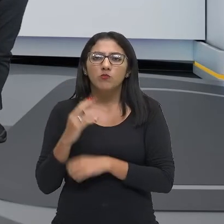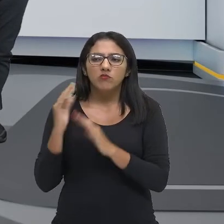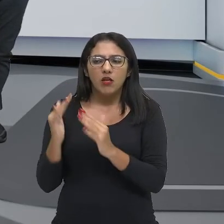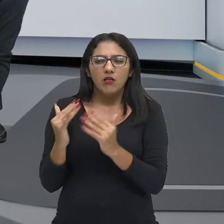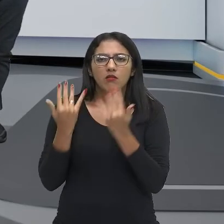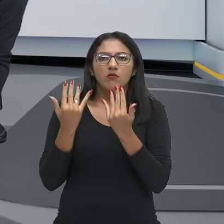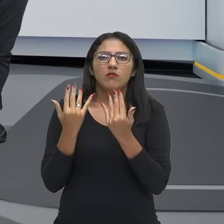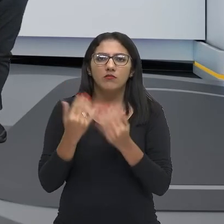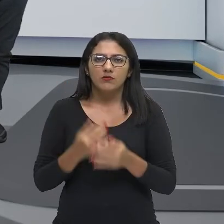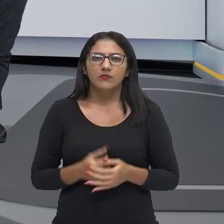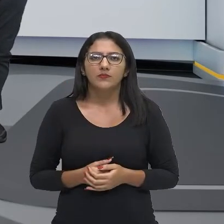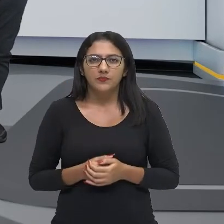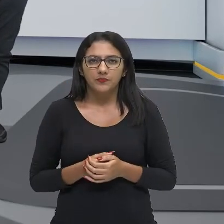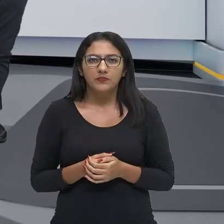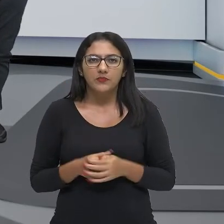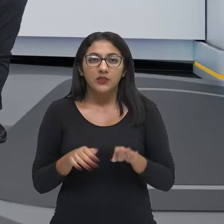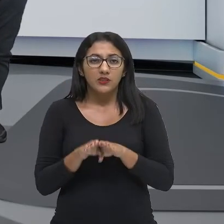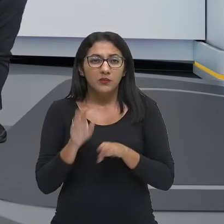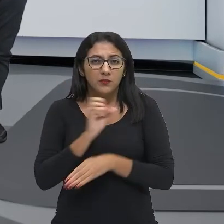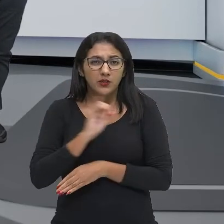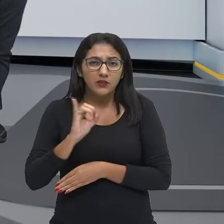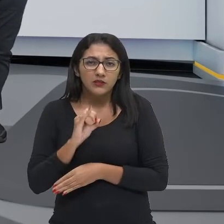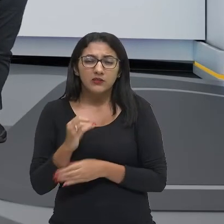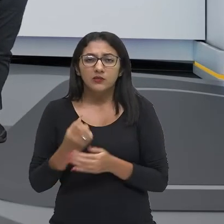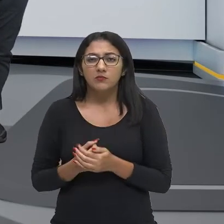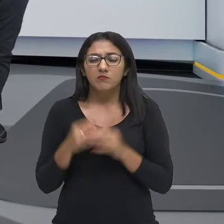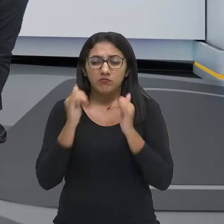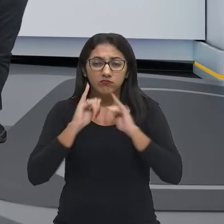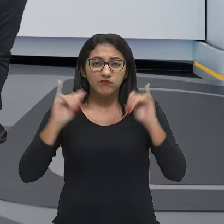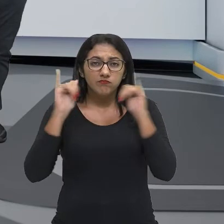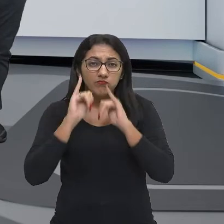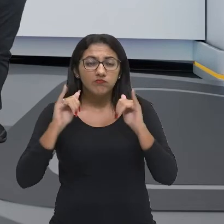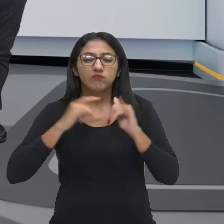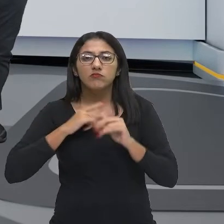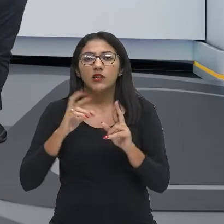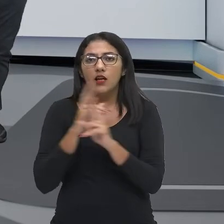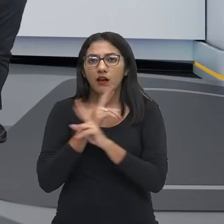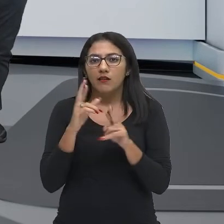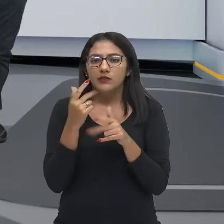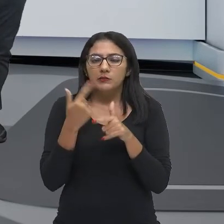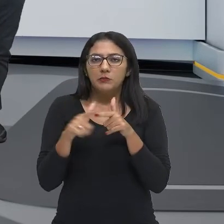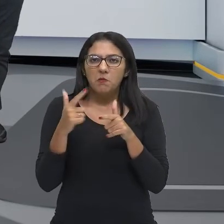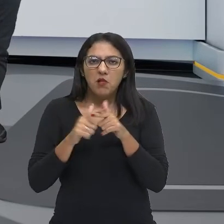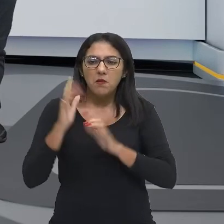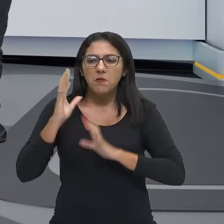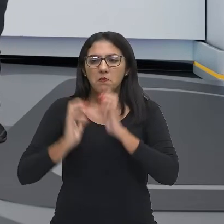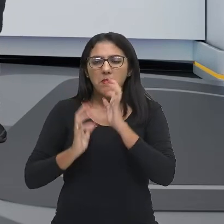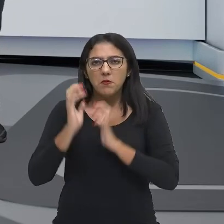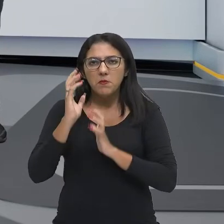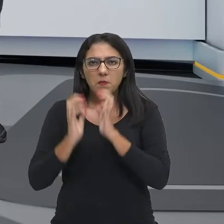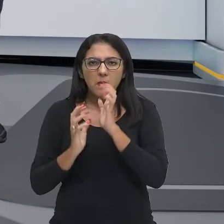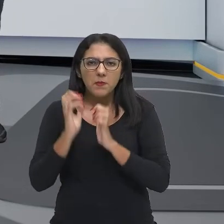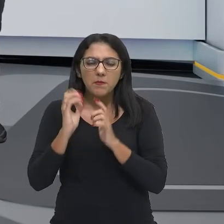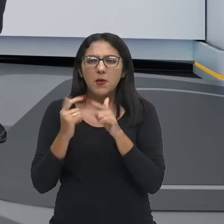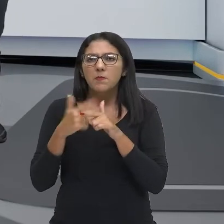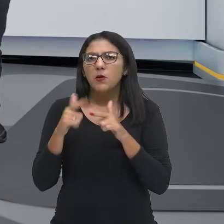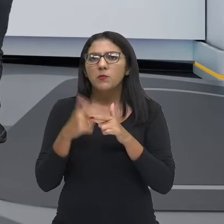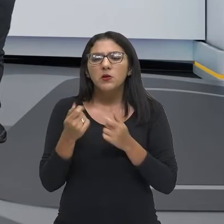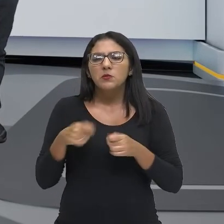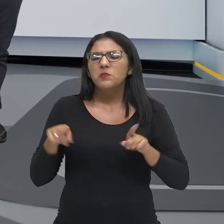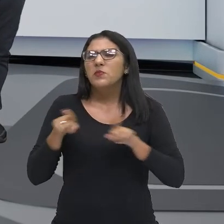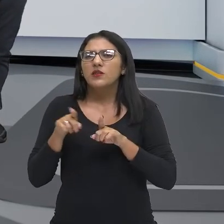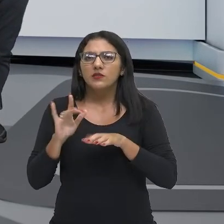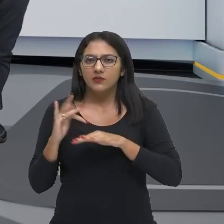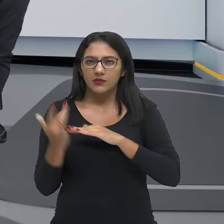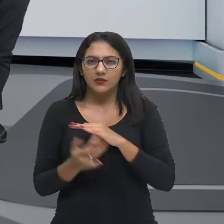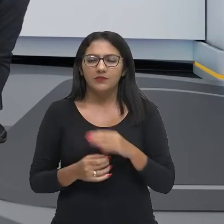atenção. Ainda mais se o assunto divulgado é algo que possa gerar discussões e brigas desnecessárias na internet.